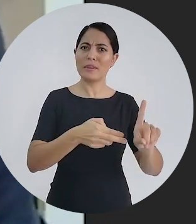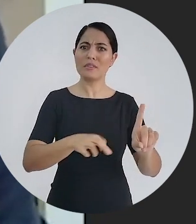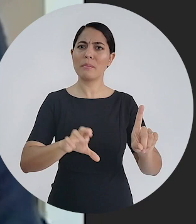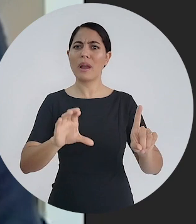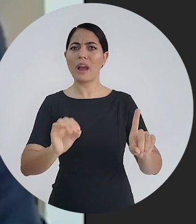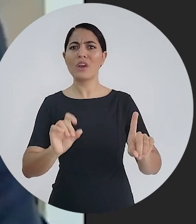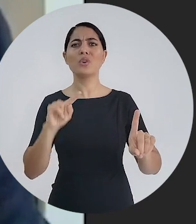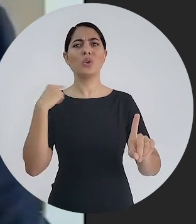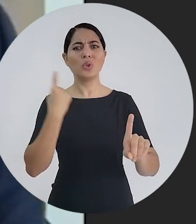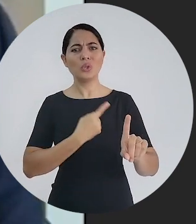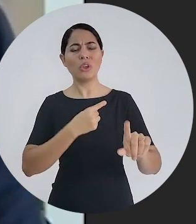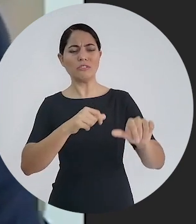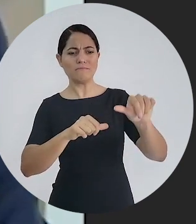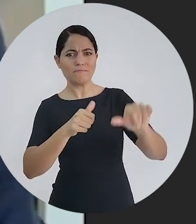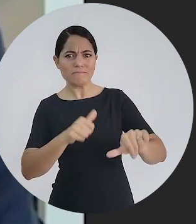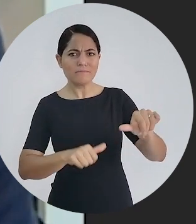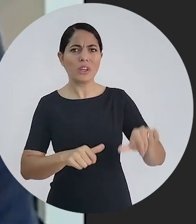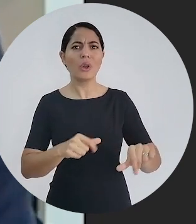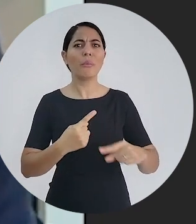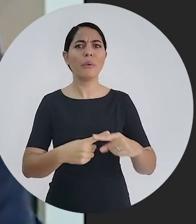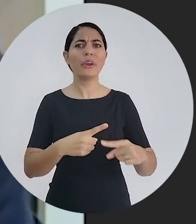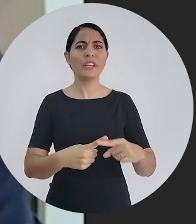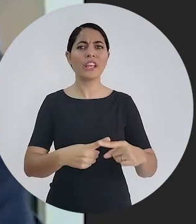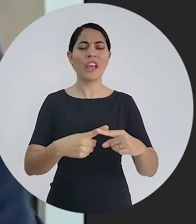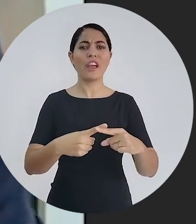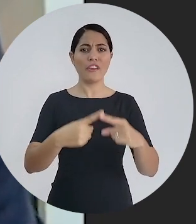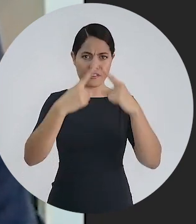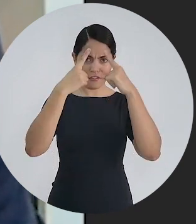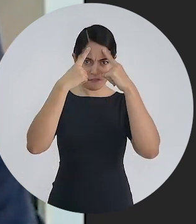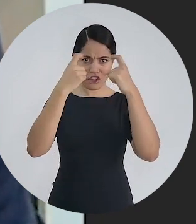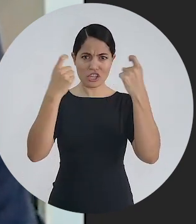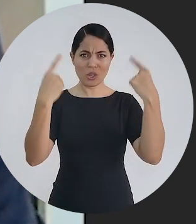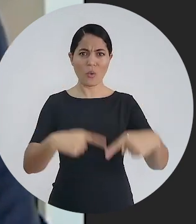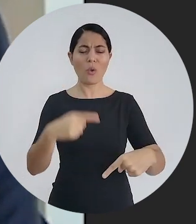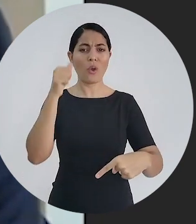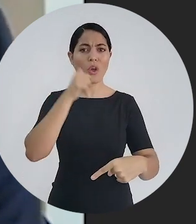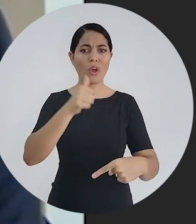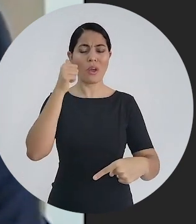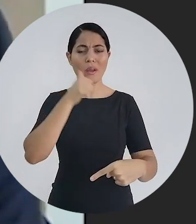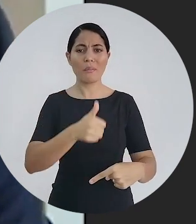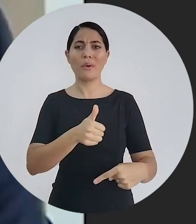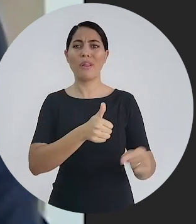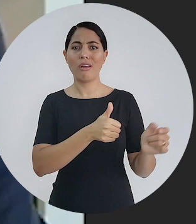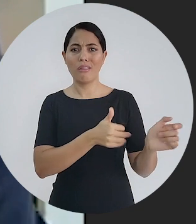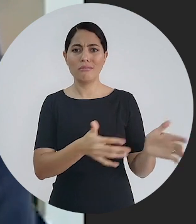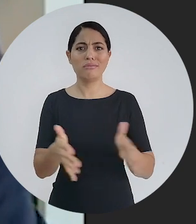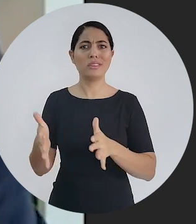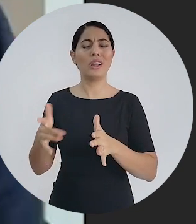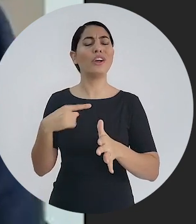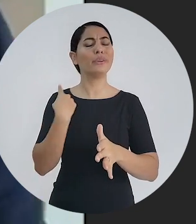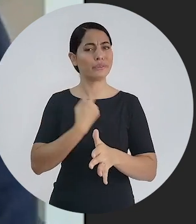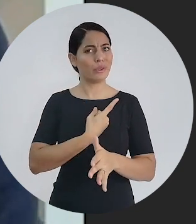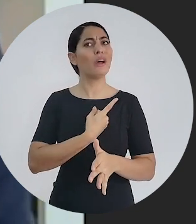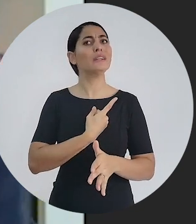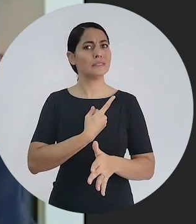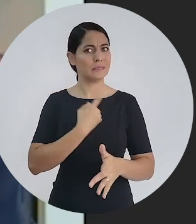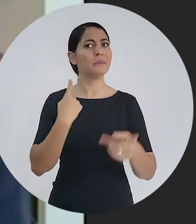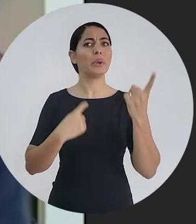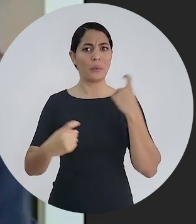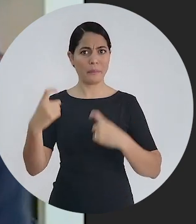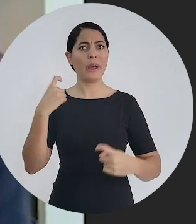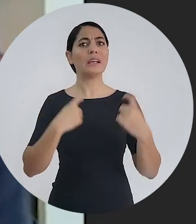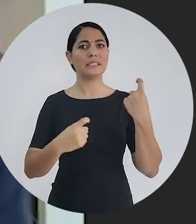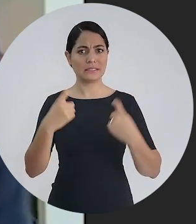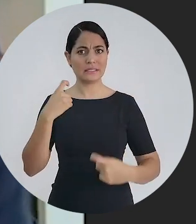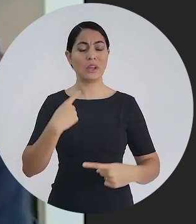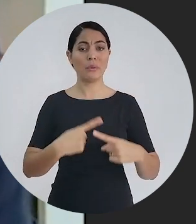episódio, a violência contra a mulher, e é um processo efetivamente que preocupa a todos nós que